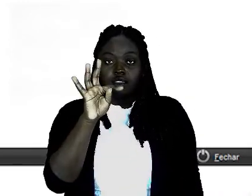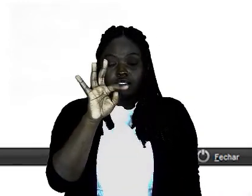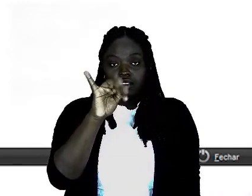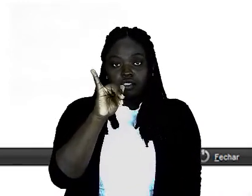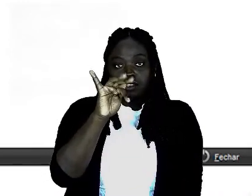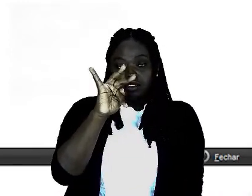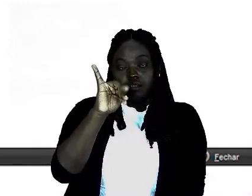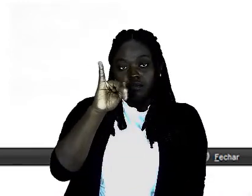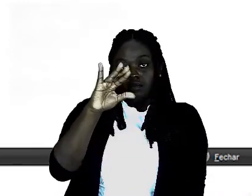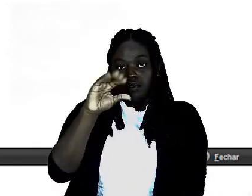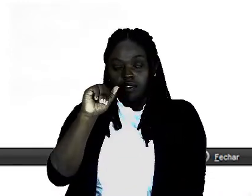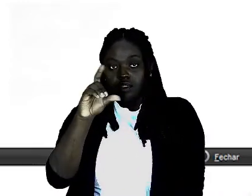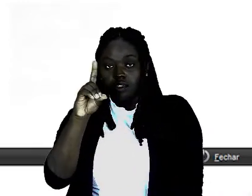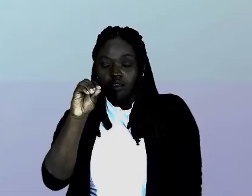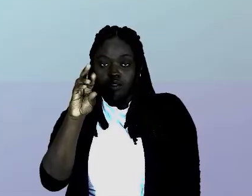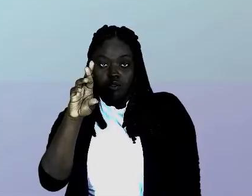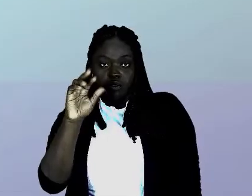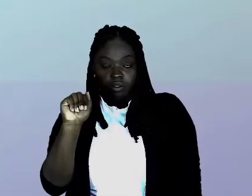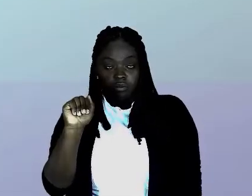inabilitada.